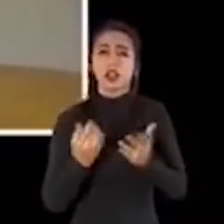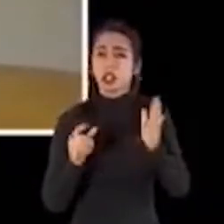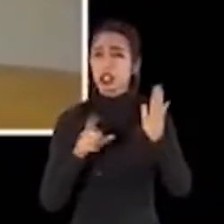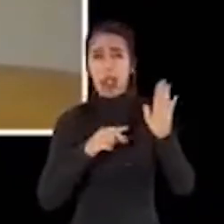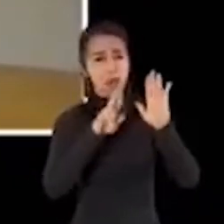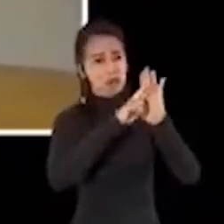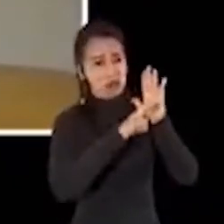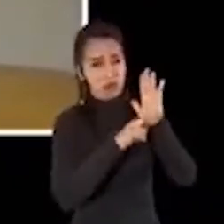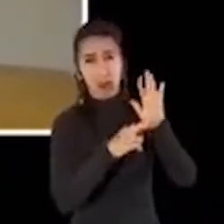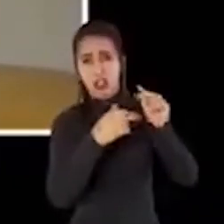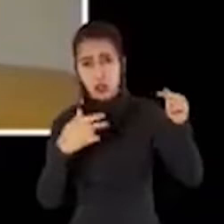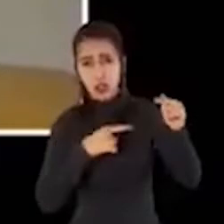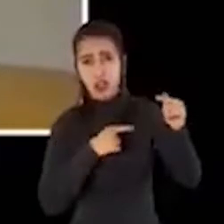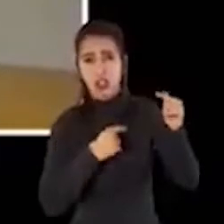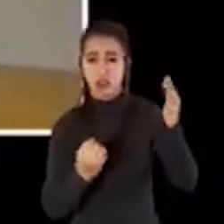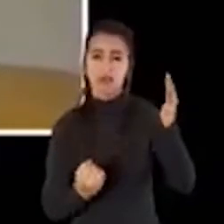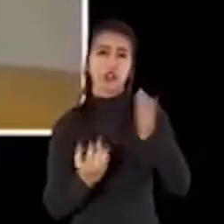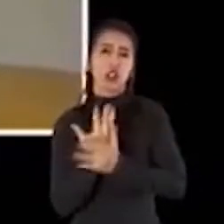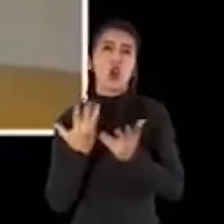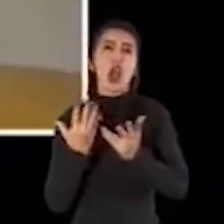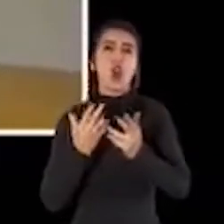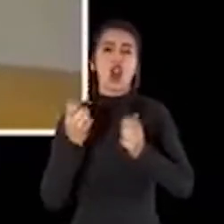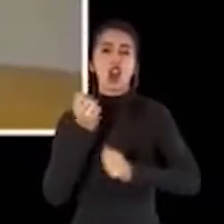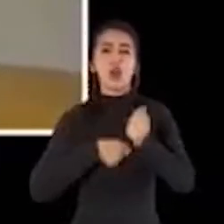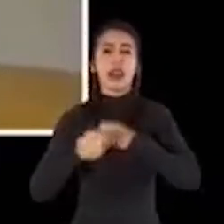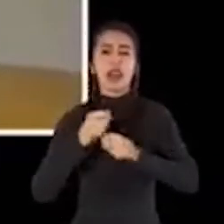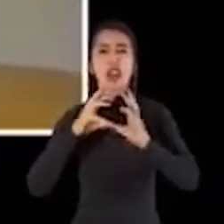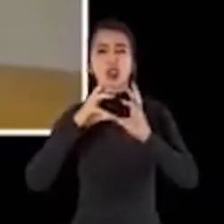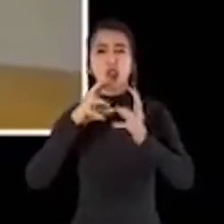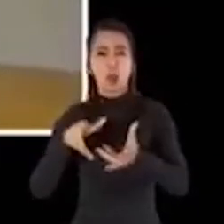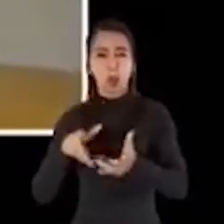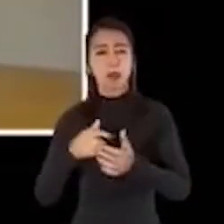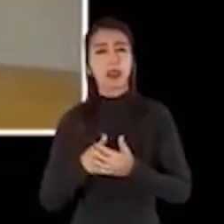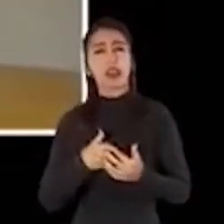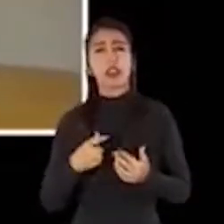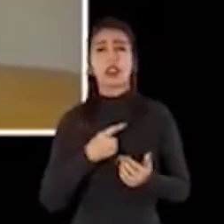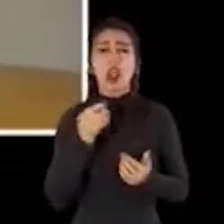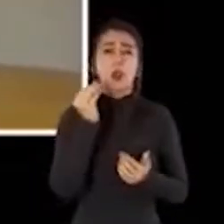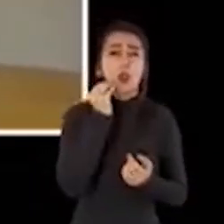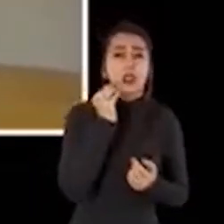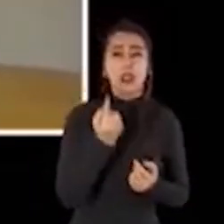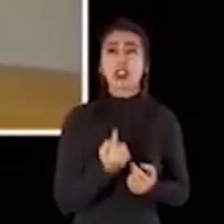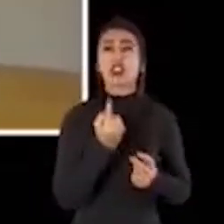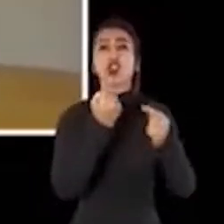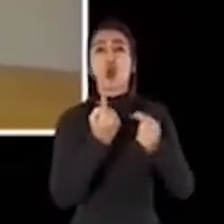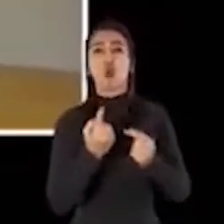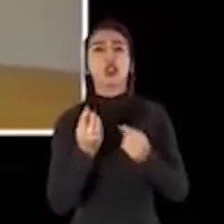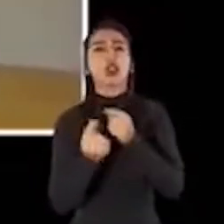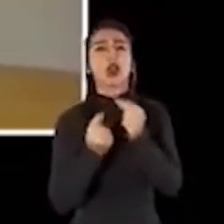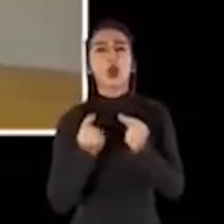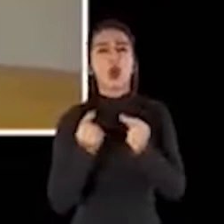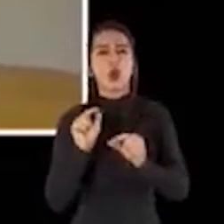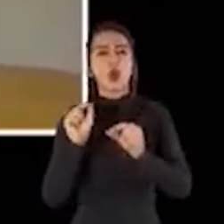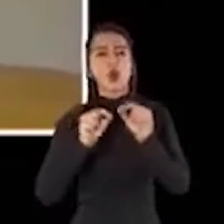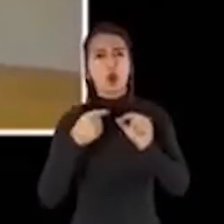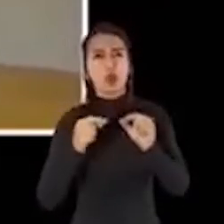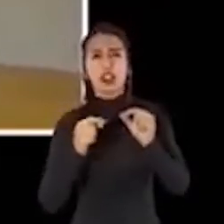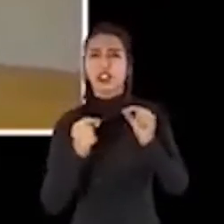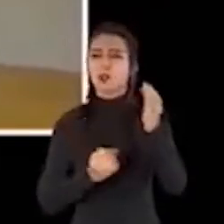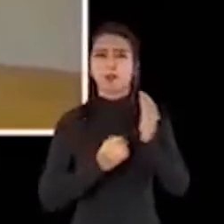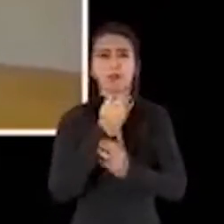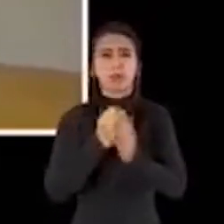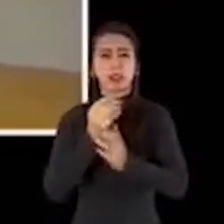nós, no ano passado, criamos o mercado global. O que nós temos? Uma oportunidade única de gerar créditos no Brasil